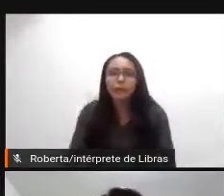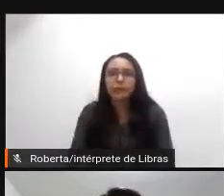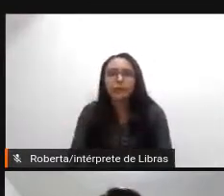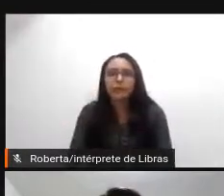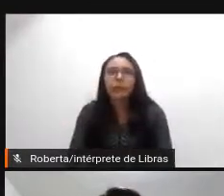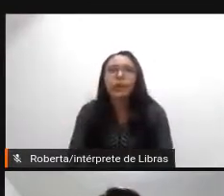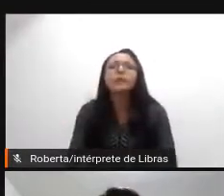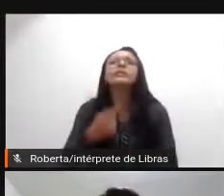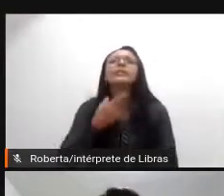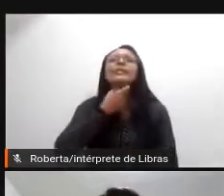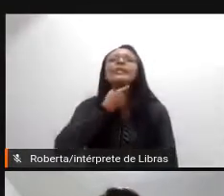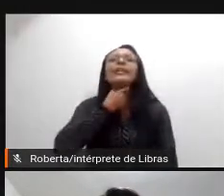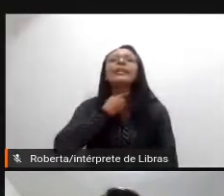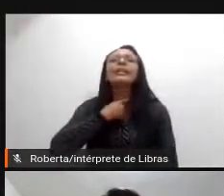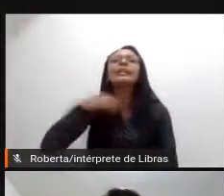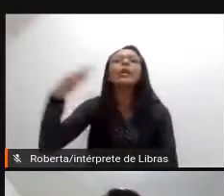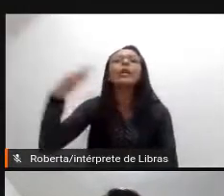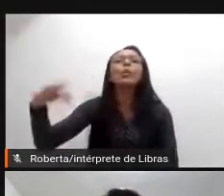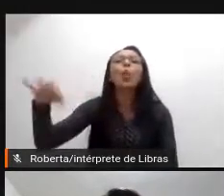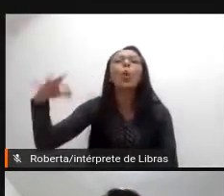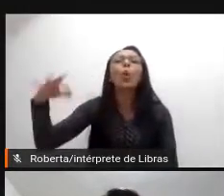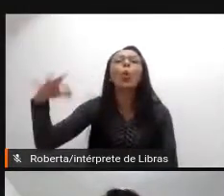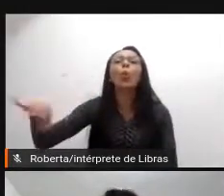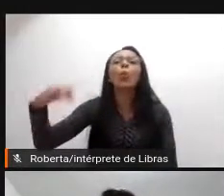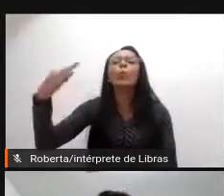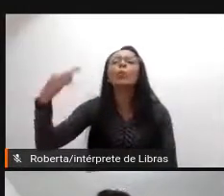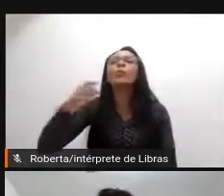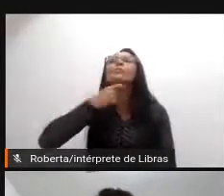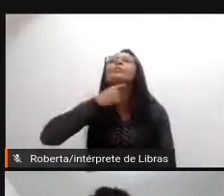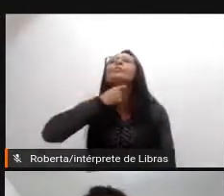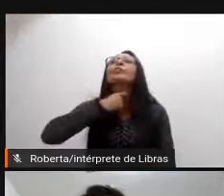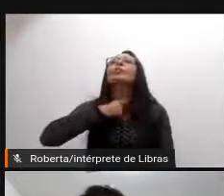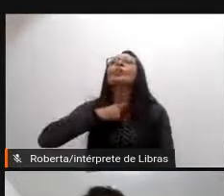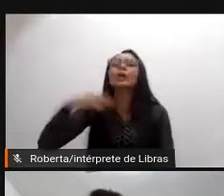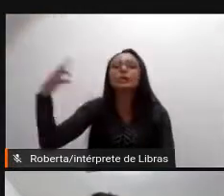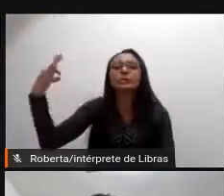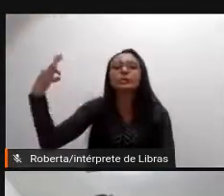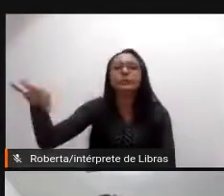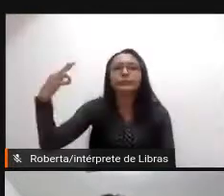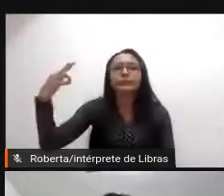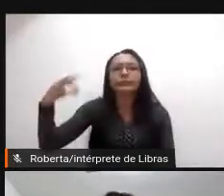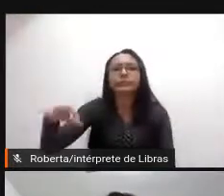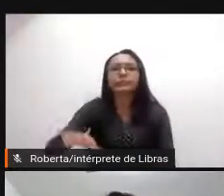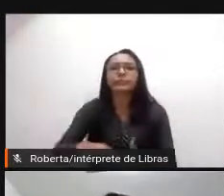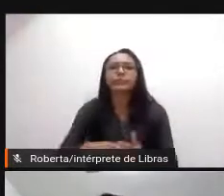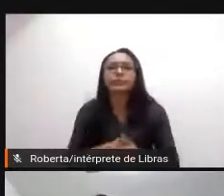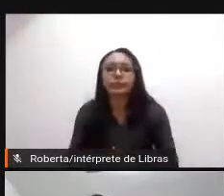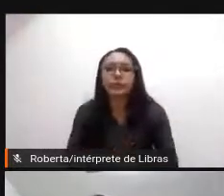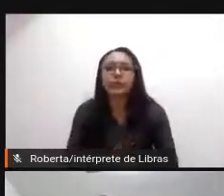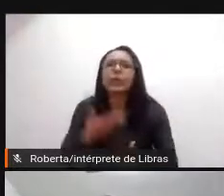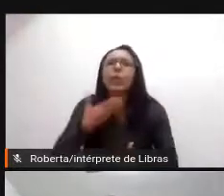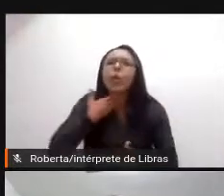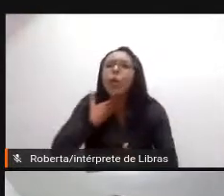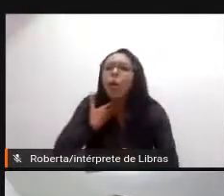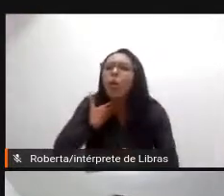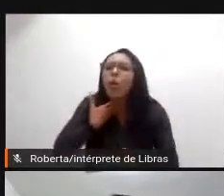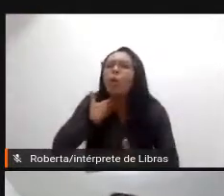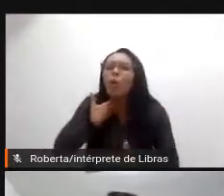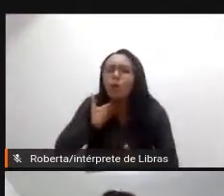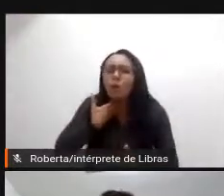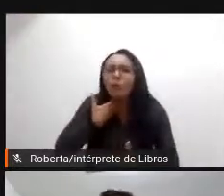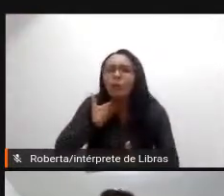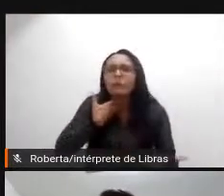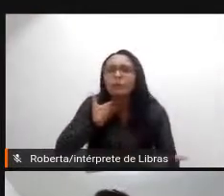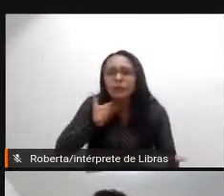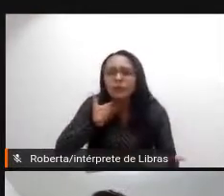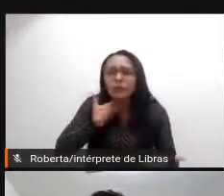garganta, que está sendo representada aqui por esse senhorzinho falando, minha garganta está sentindo dor. Quem tem dor de garganta, vejam que são